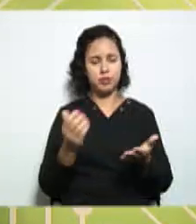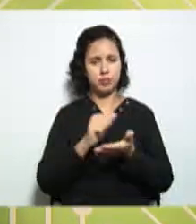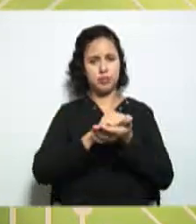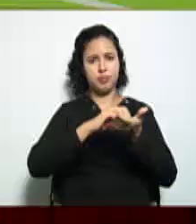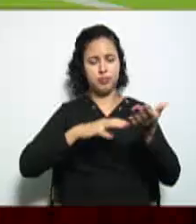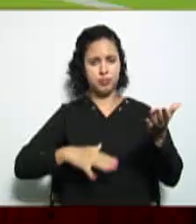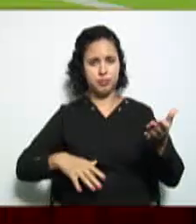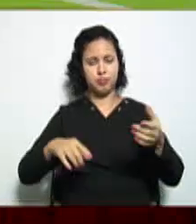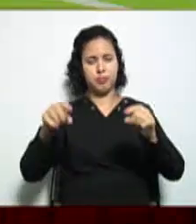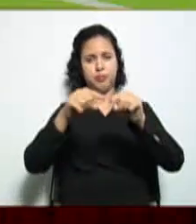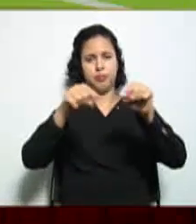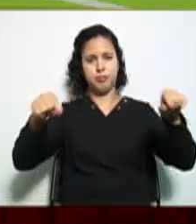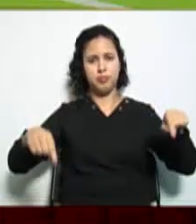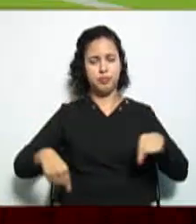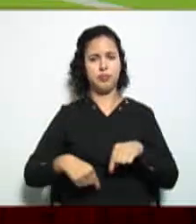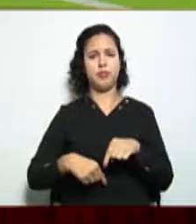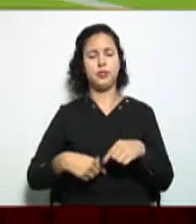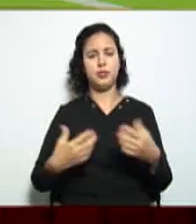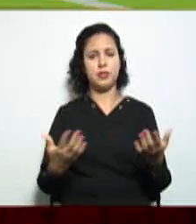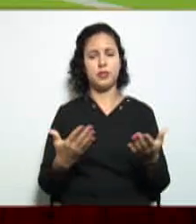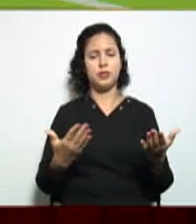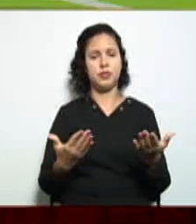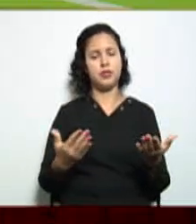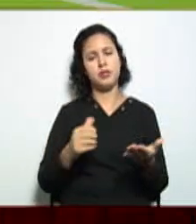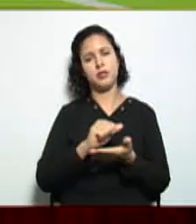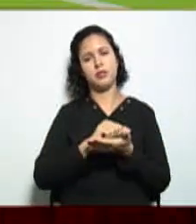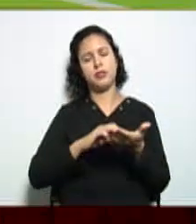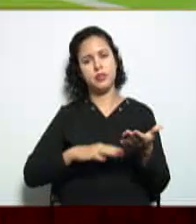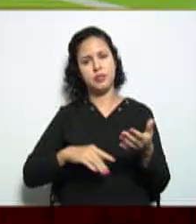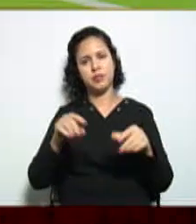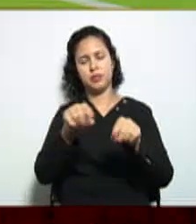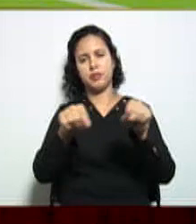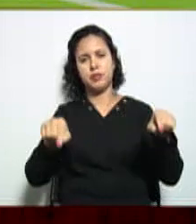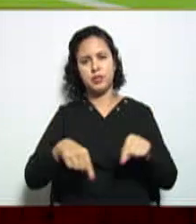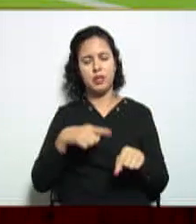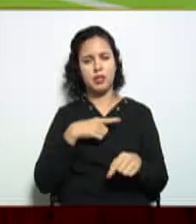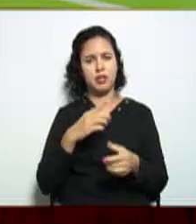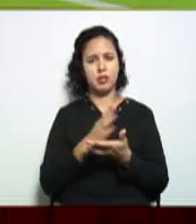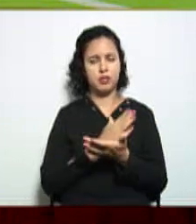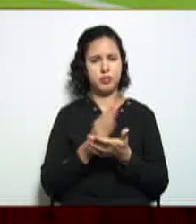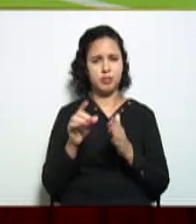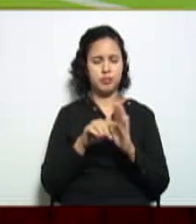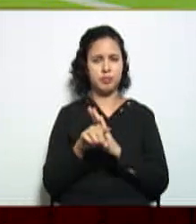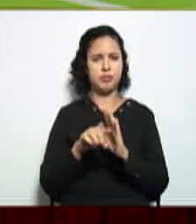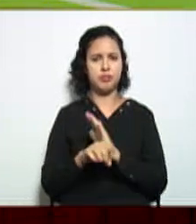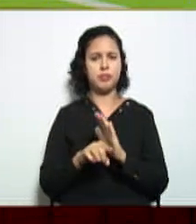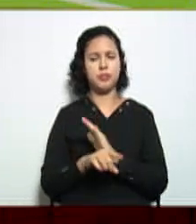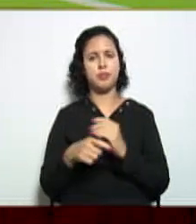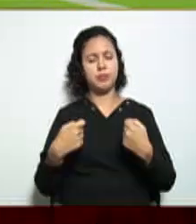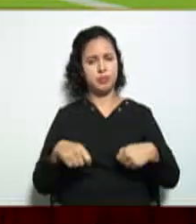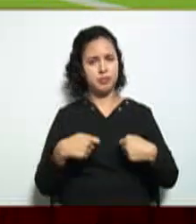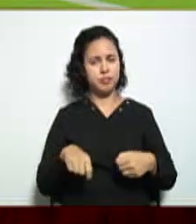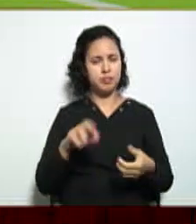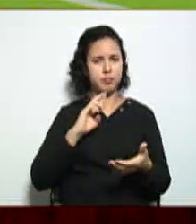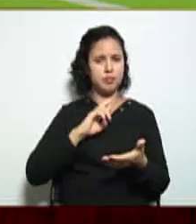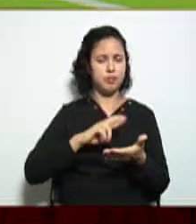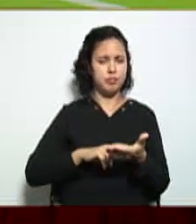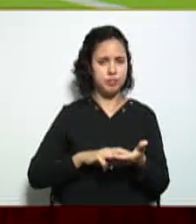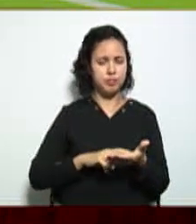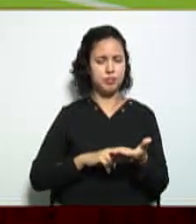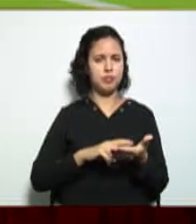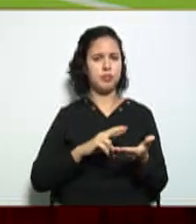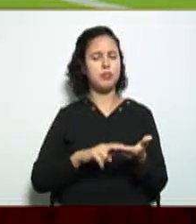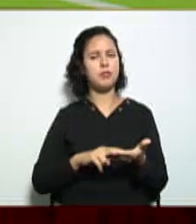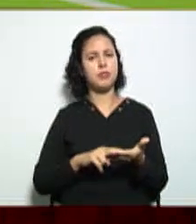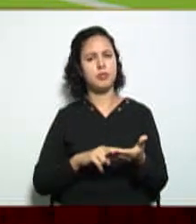sala hoje? Nossa atividade de sala, nós temos algumas perguntas que vocês precisam se debruçar um pouquinho, fazer aí com carinho